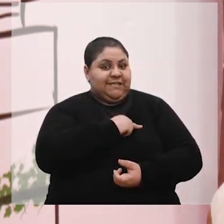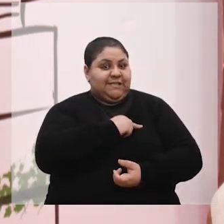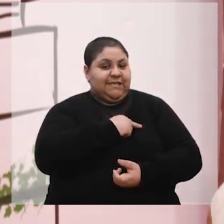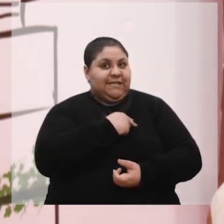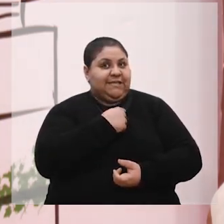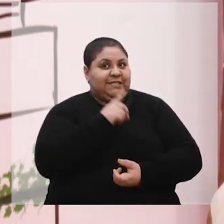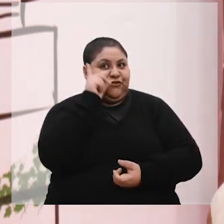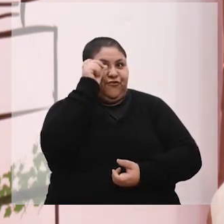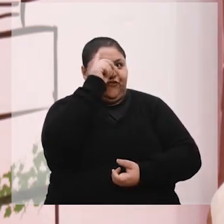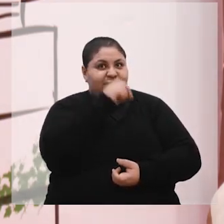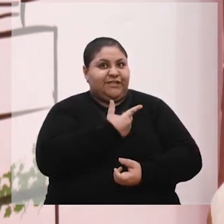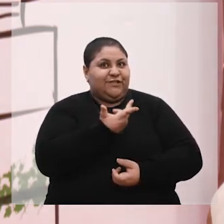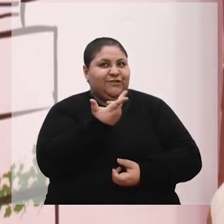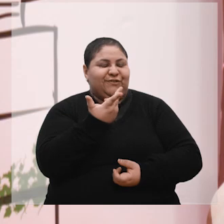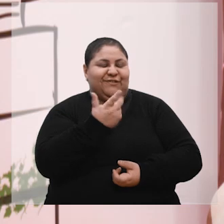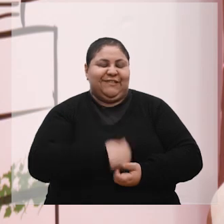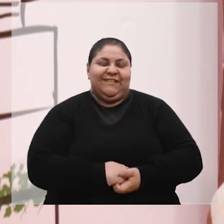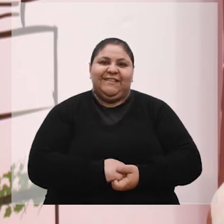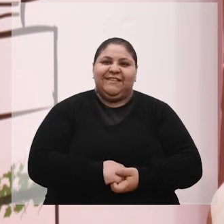Difícil.